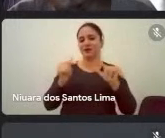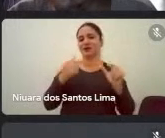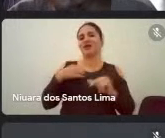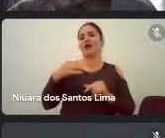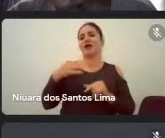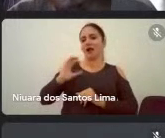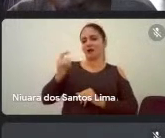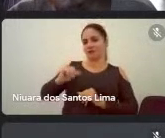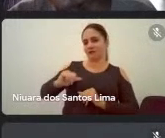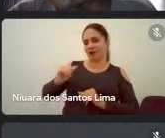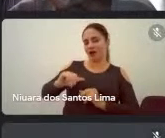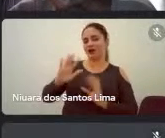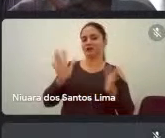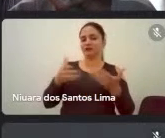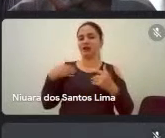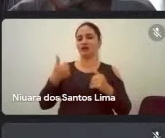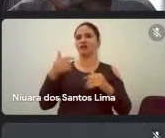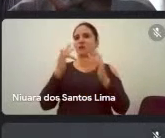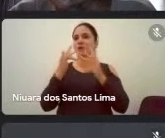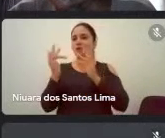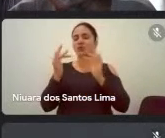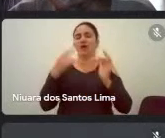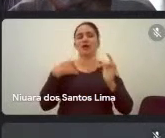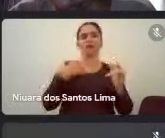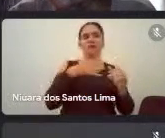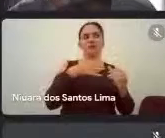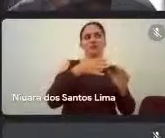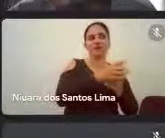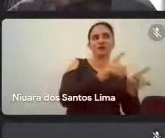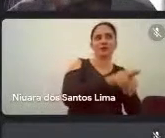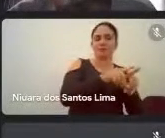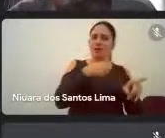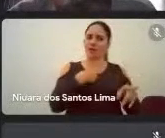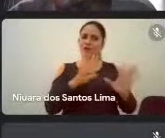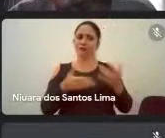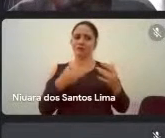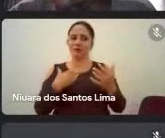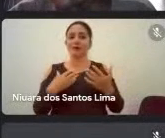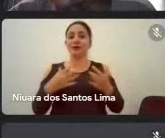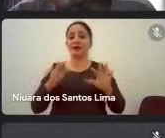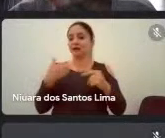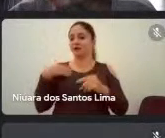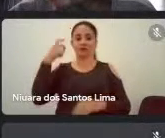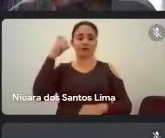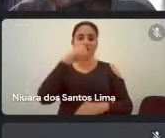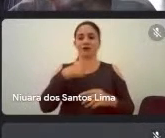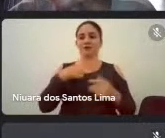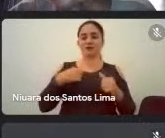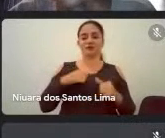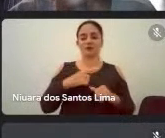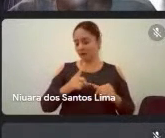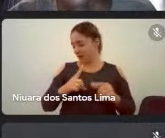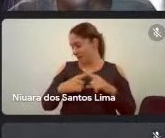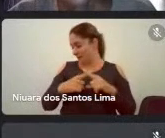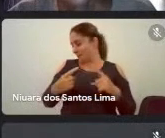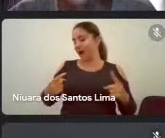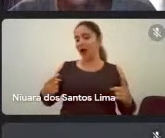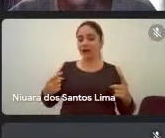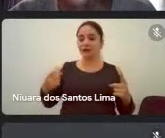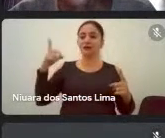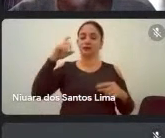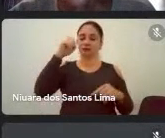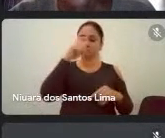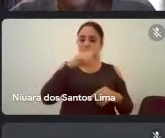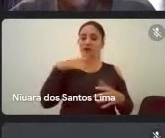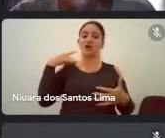há mais de 20 anos, ele já tinha contato, já tinha bons informantes. Então, assim, não, isso não foi uma dificuldade que eu tive, mas é uma